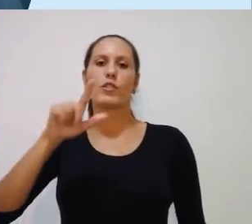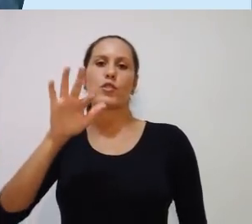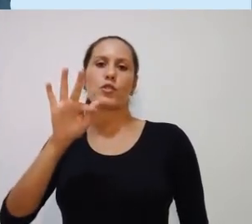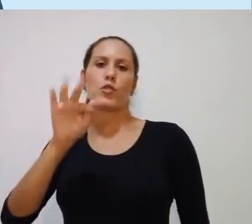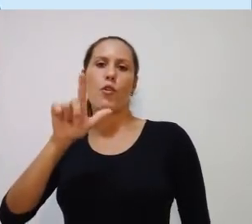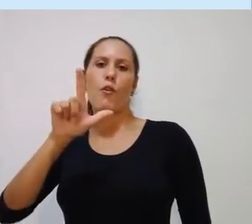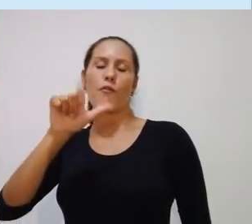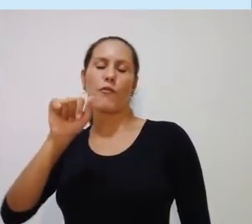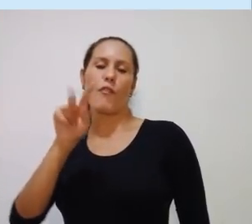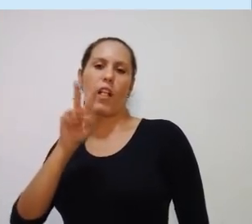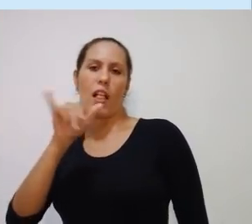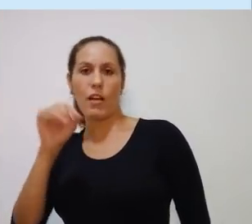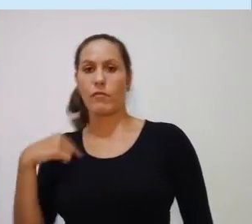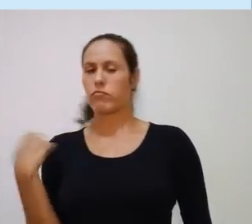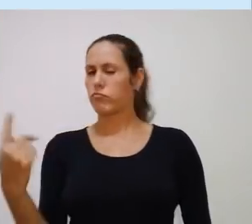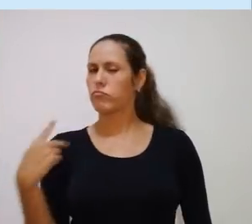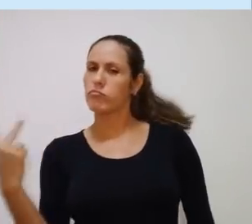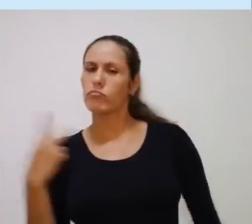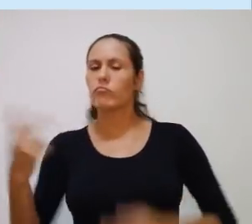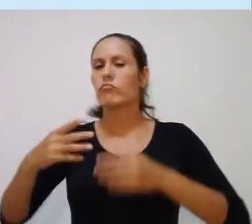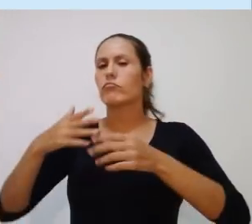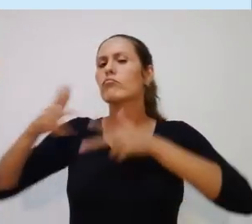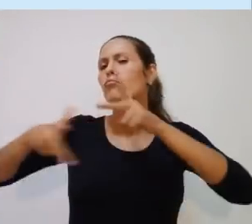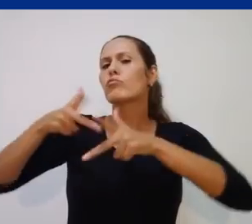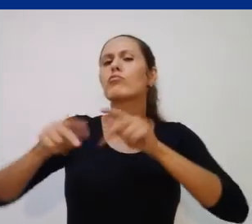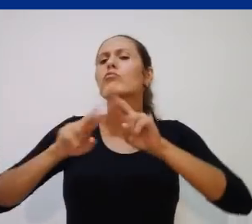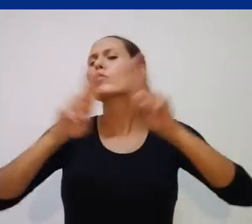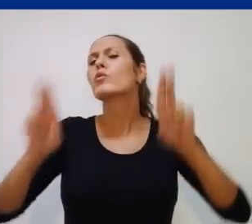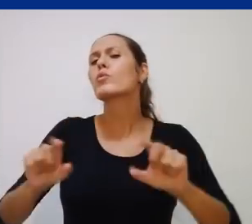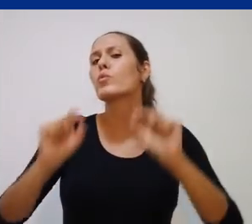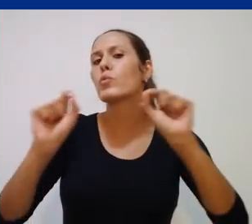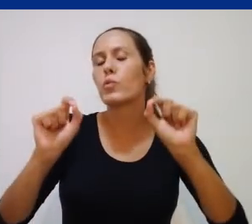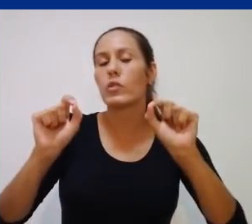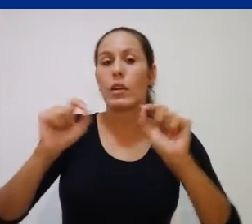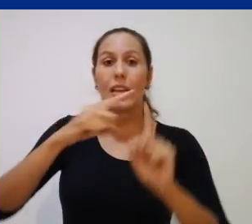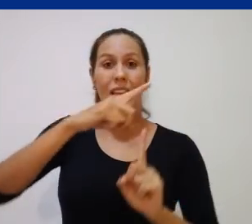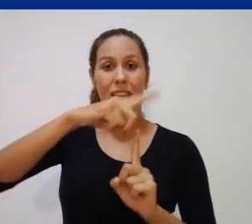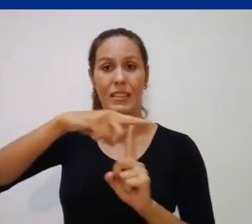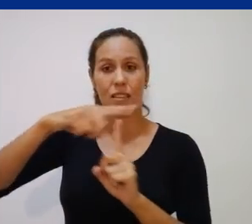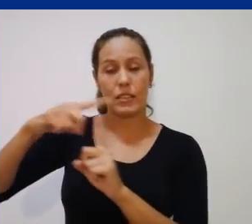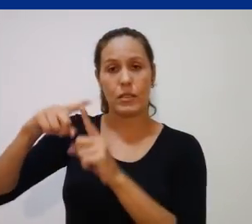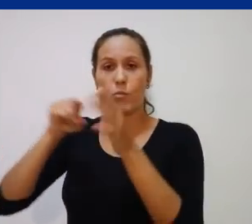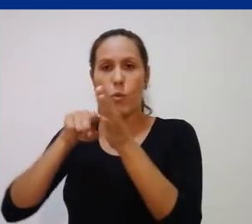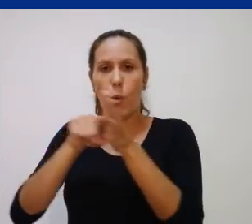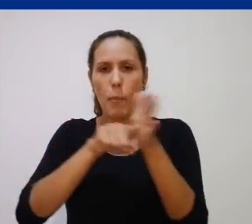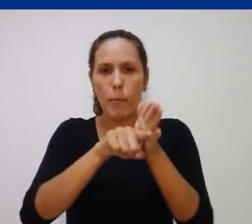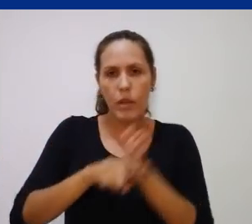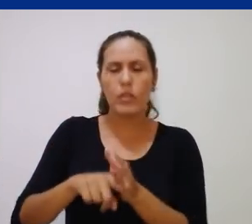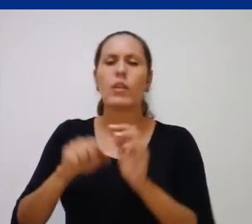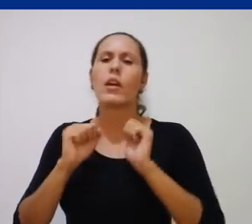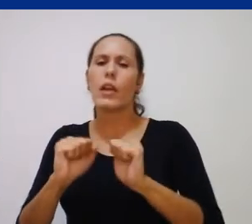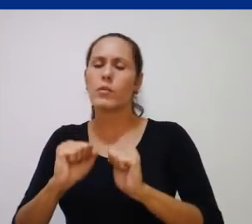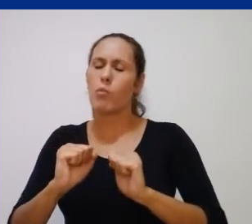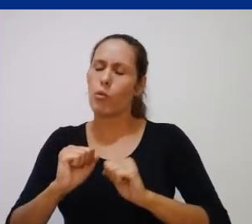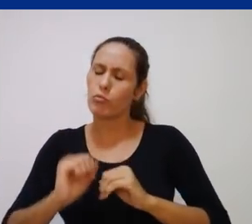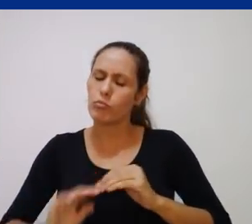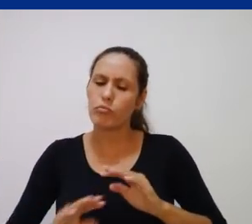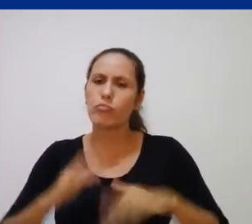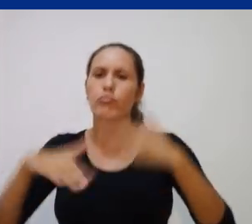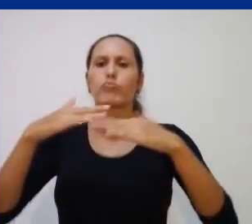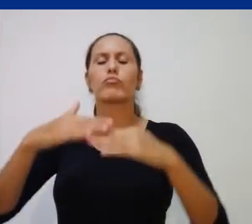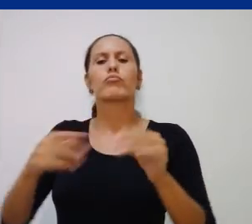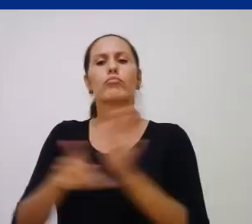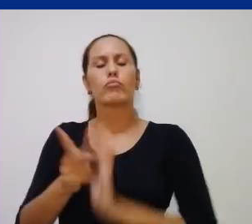Ferreira. E estaremos aqui conversando um pouco com você a respeito de tipos de pesquisa que podemos desenvolver no